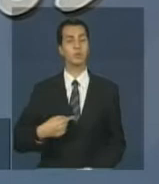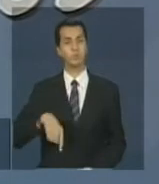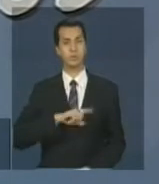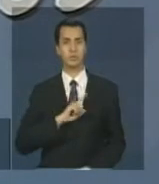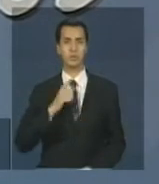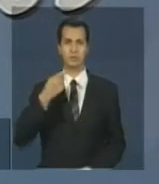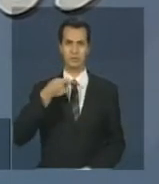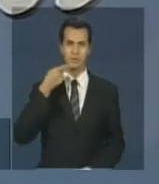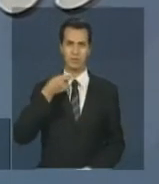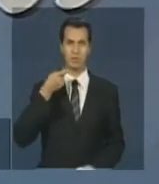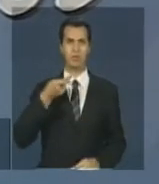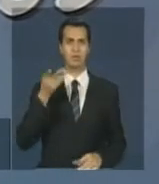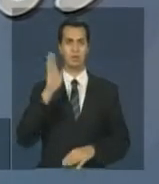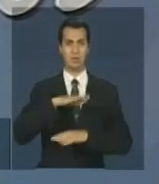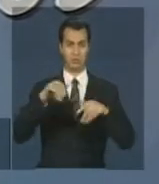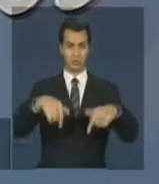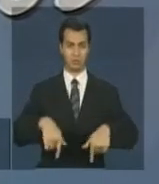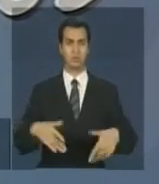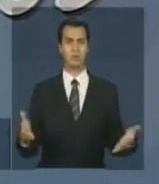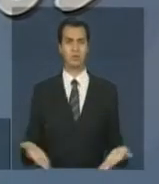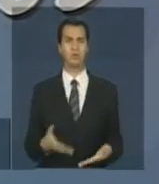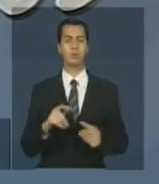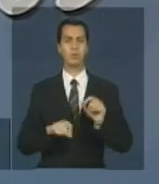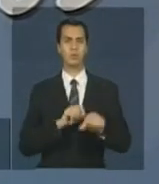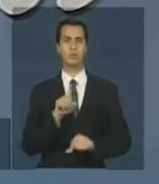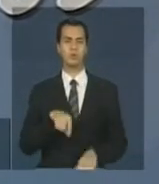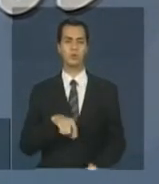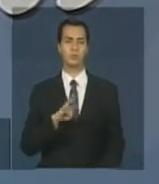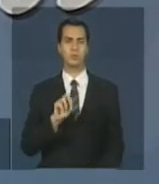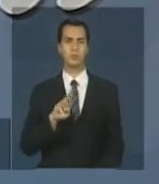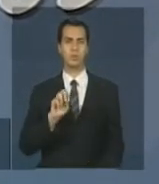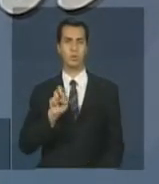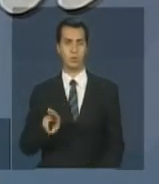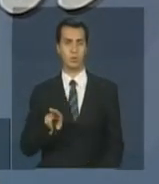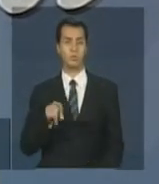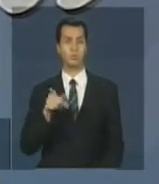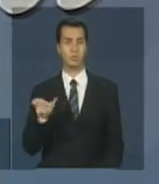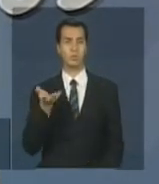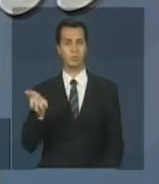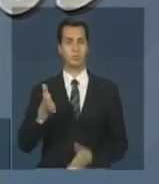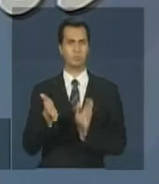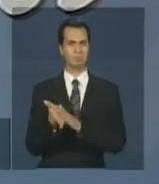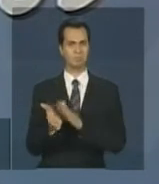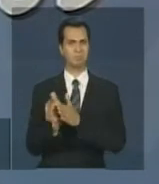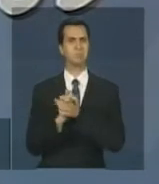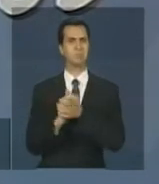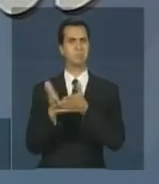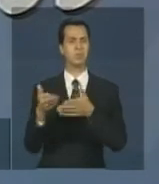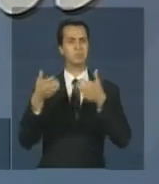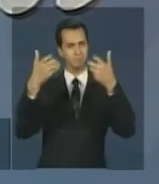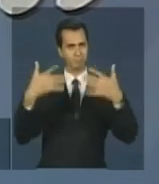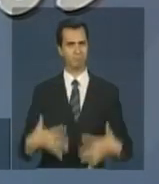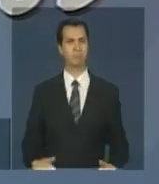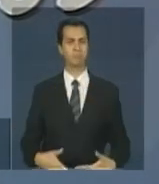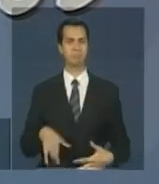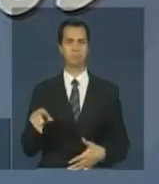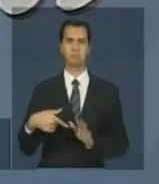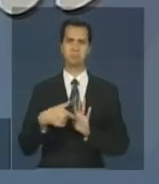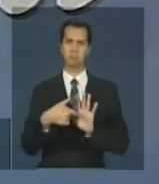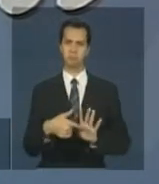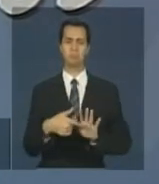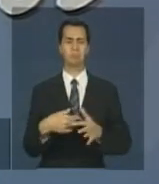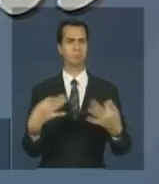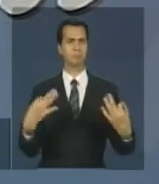nosso a nossa tarde aqui é o que o brawn que eu aproveito aqui para a brawn pela sua apresentação é